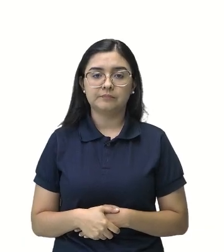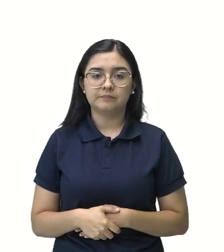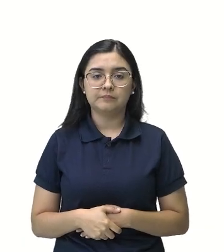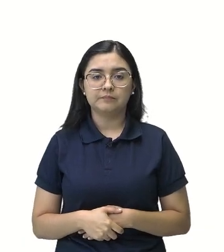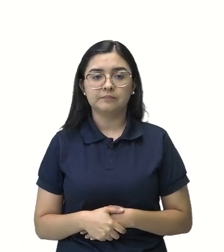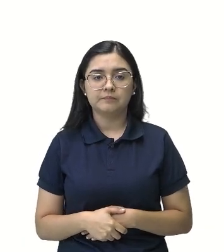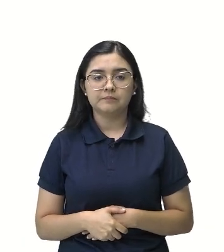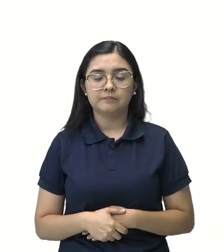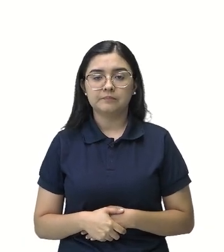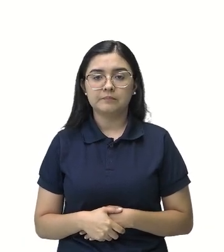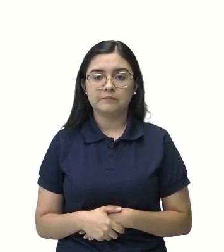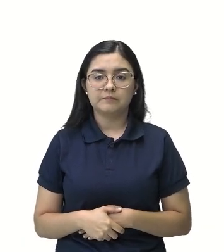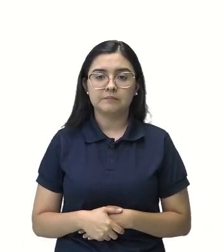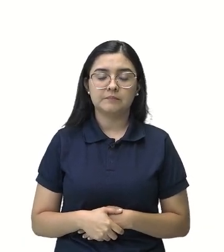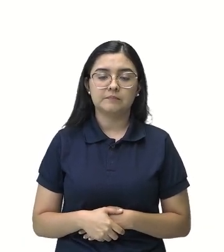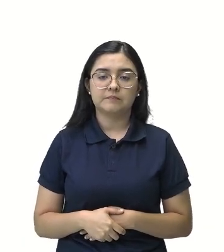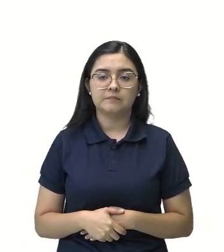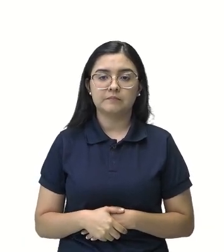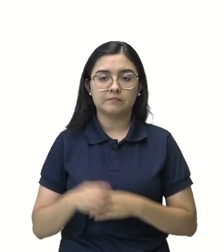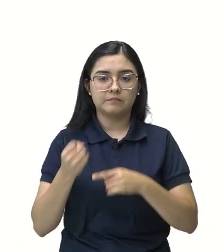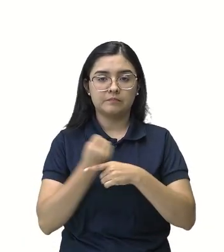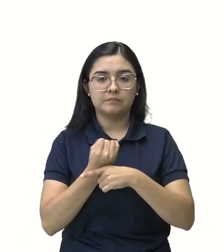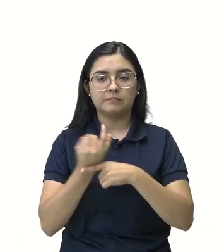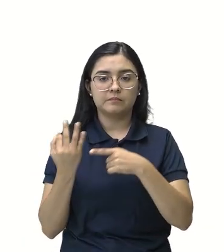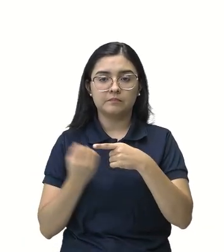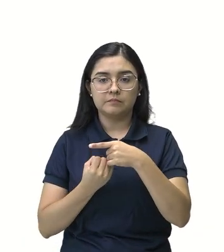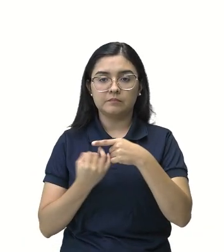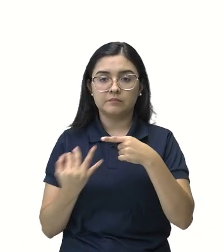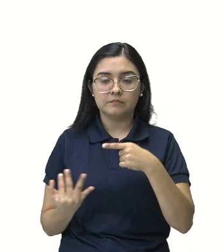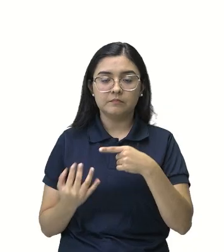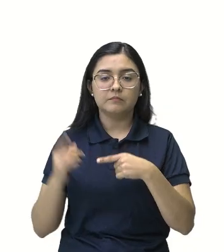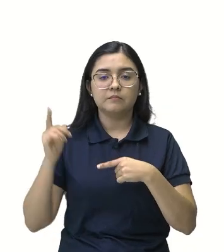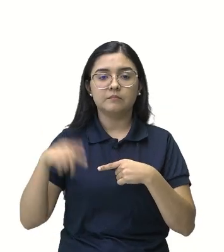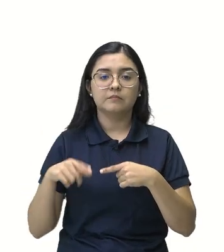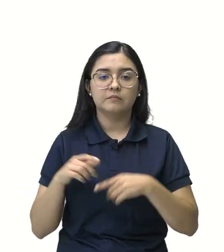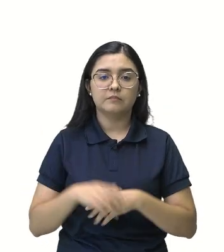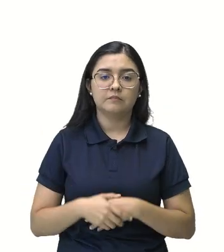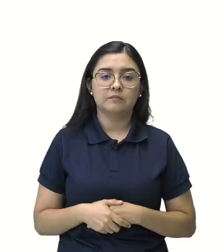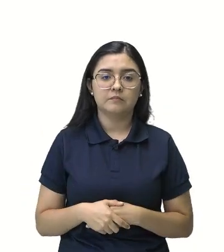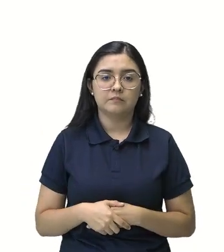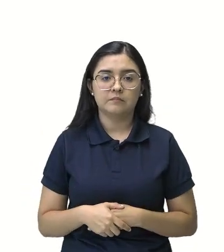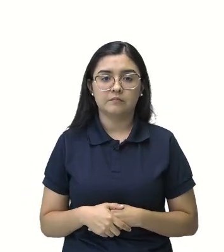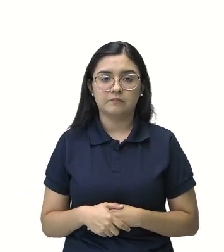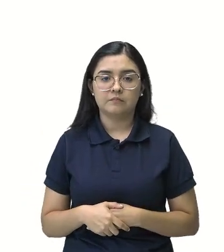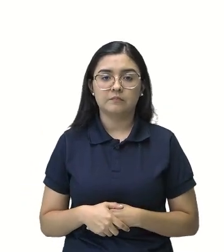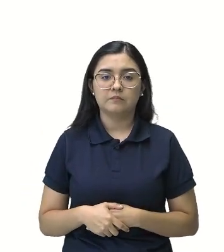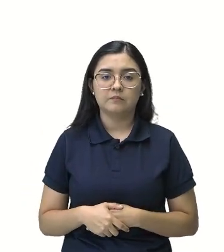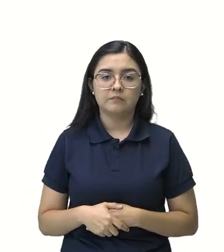eu sei que a razão do número de meninos e o número de meninas é